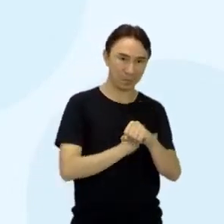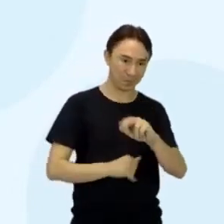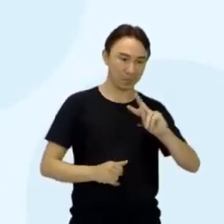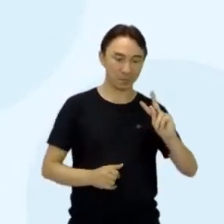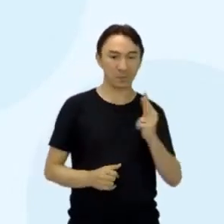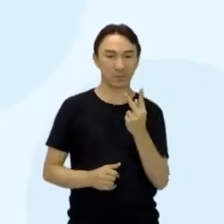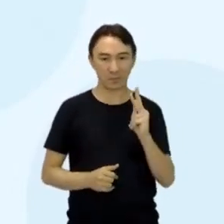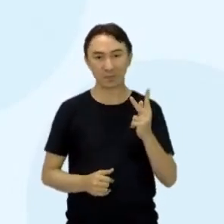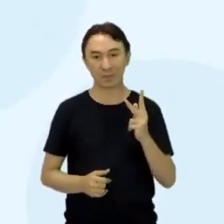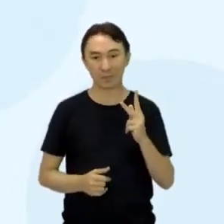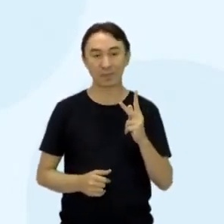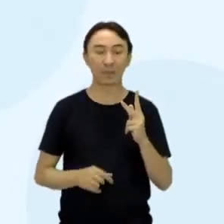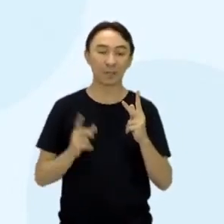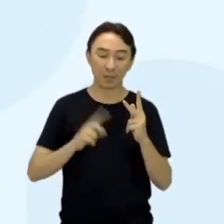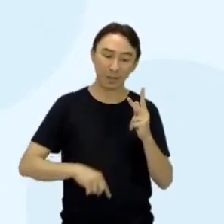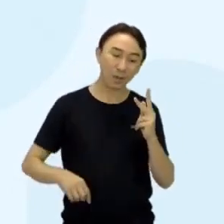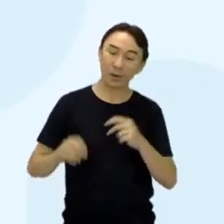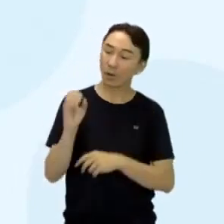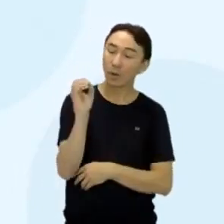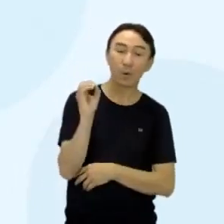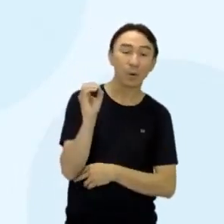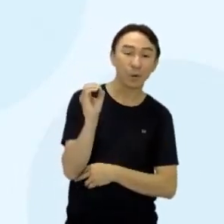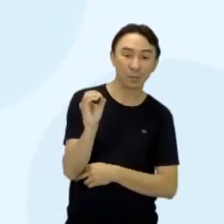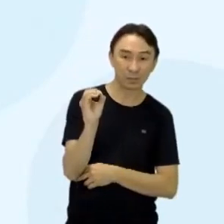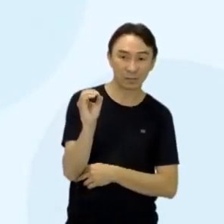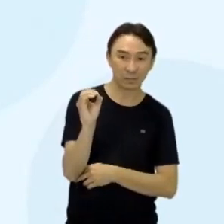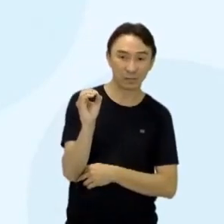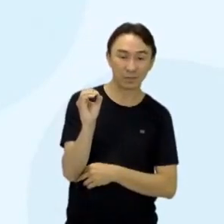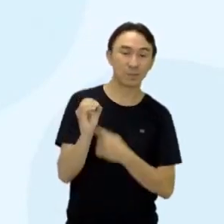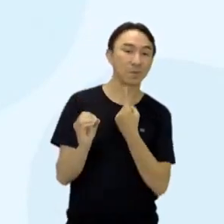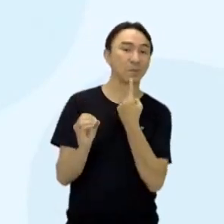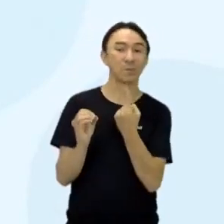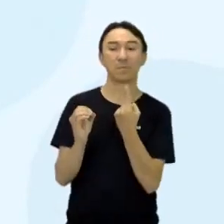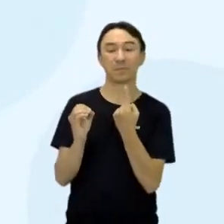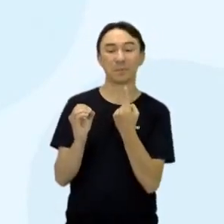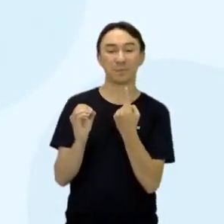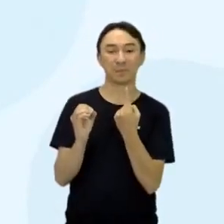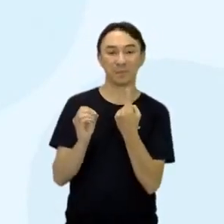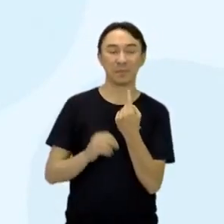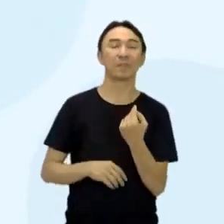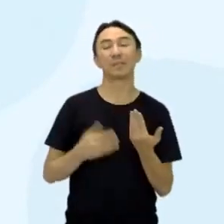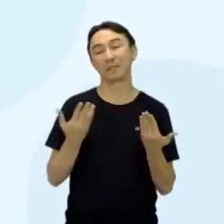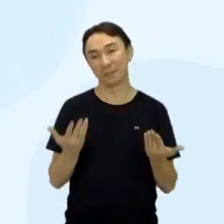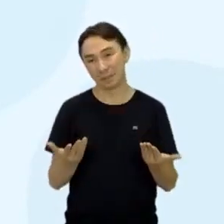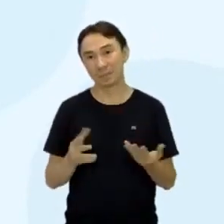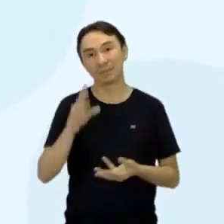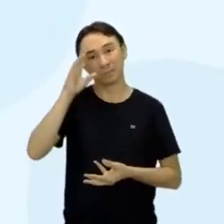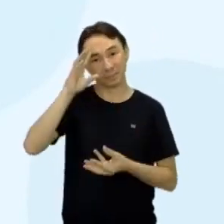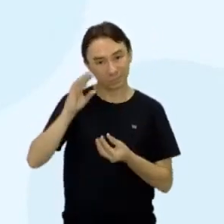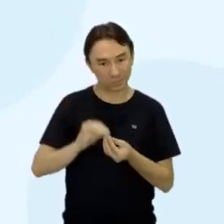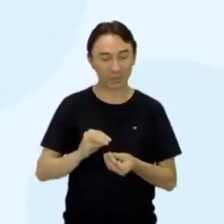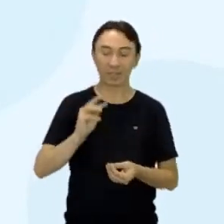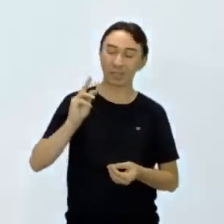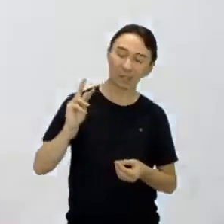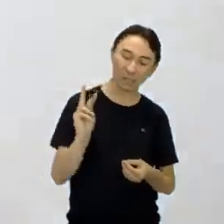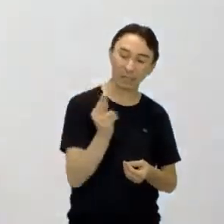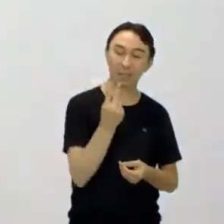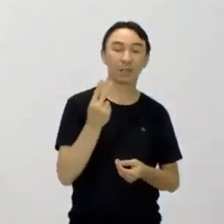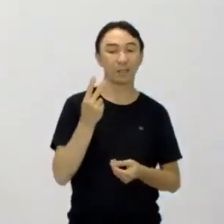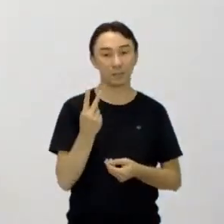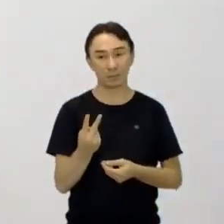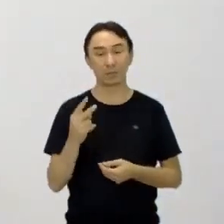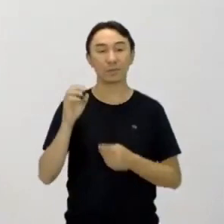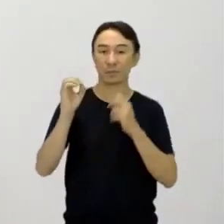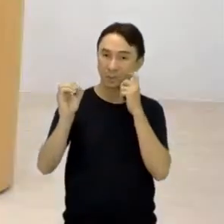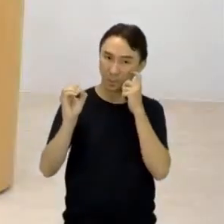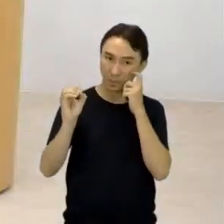H2 e um oxigênio, portanto, representação da molécula de água. E a água, a gente consegue ver, professor